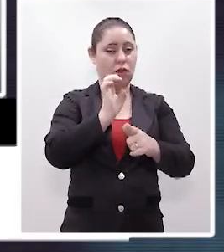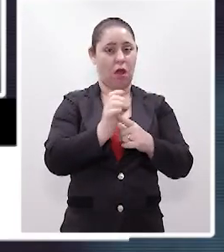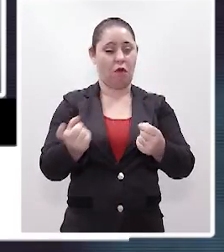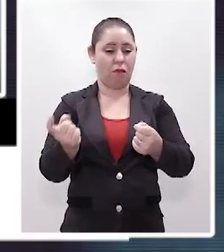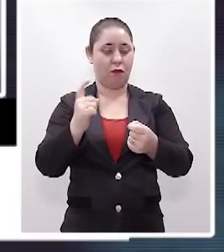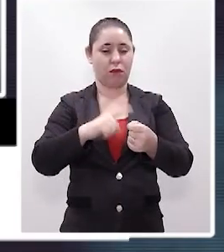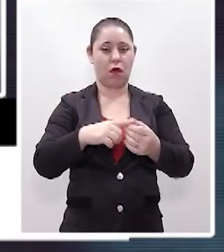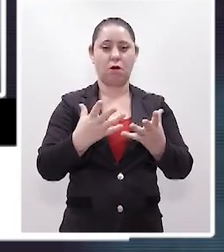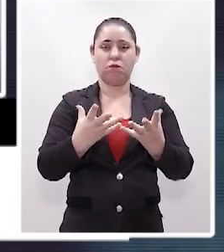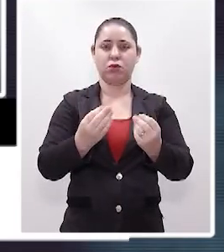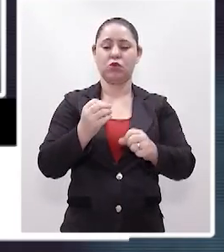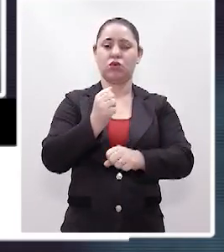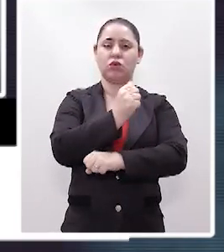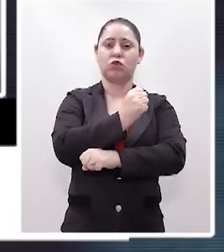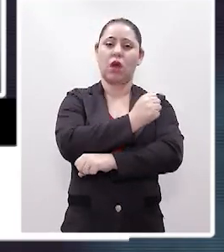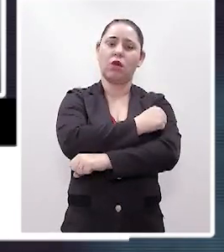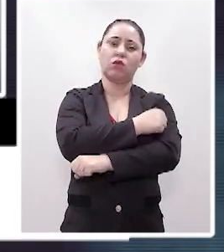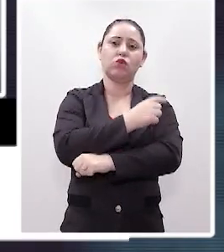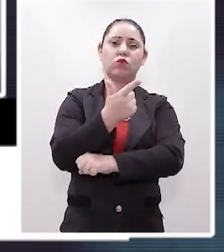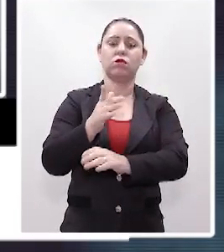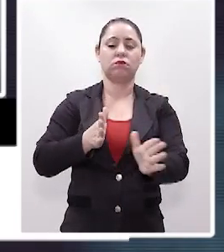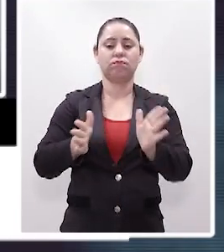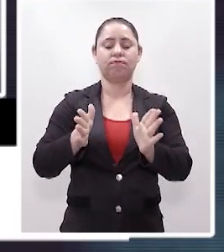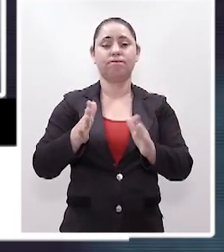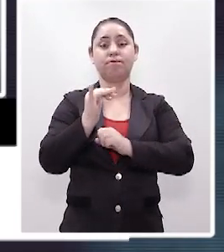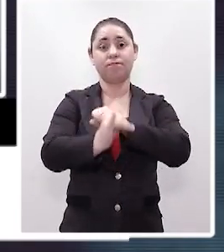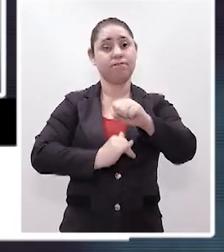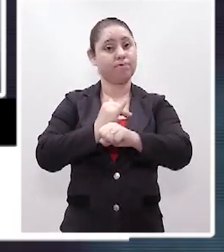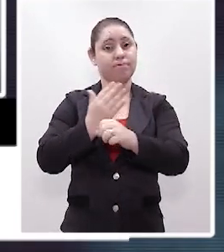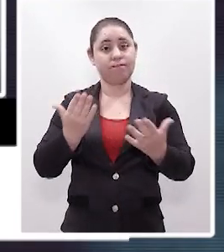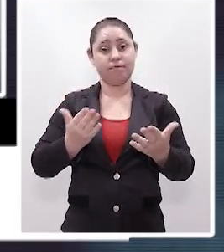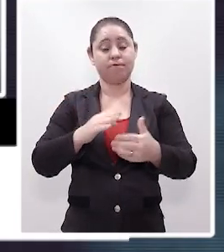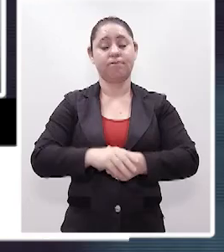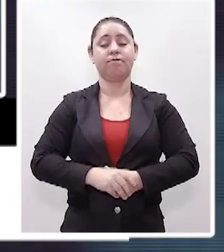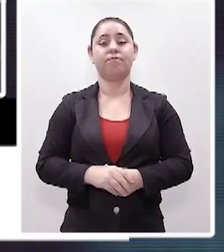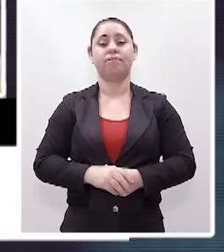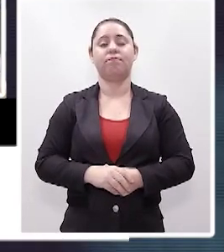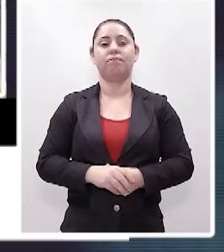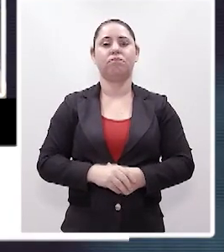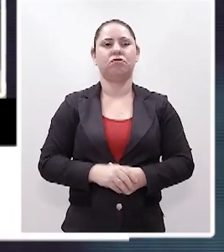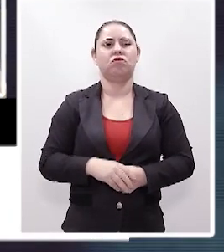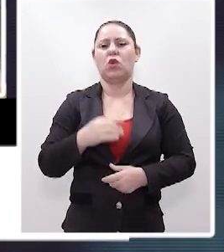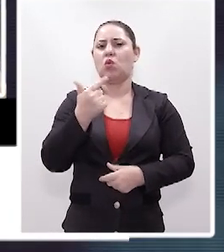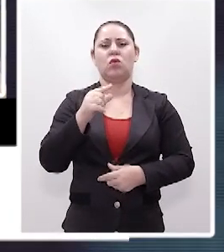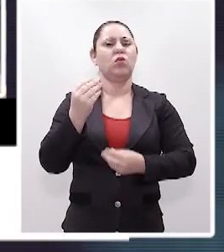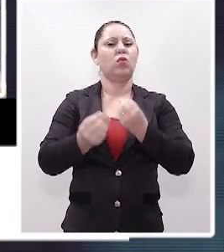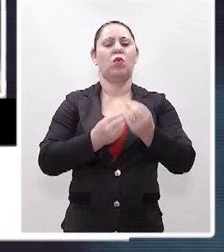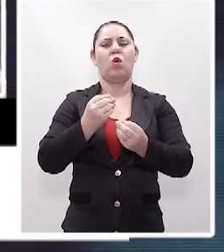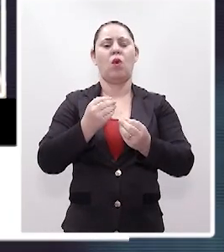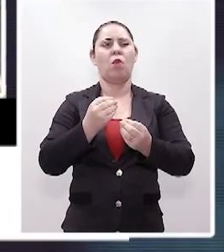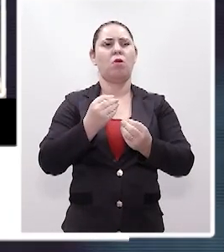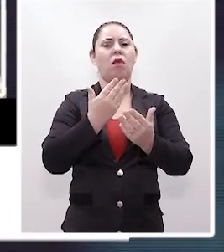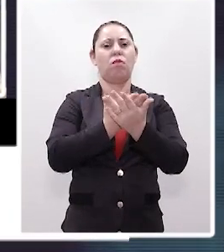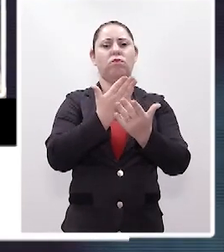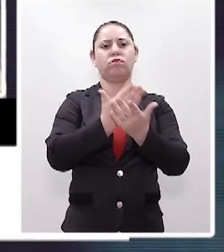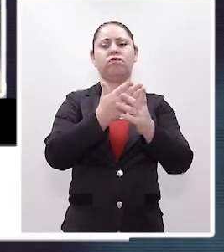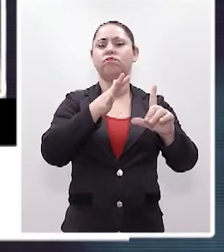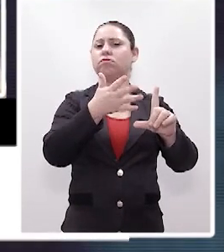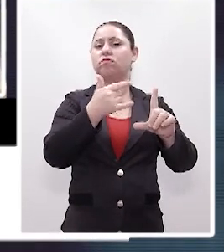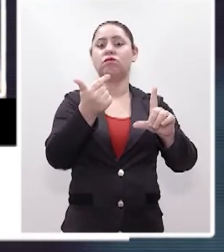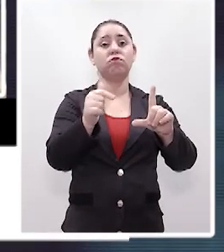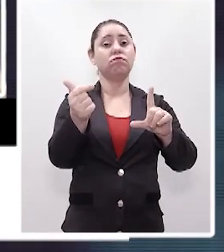para retomar. Muitos alunos não têm acesso nem à internet, nem para ter essas aulas